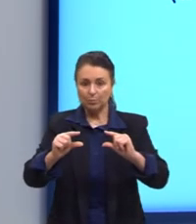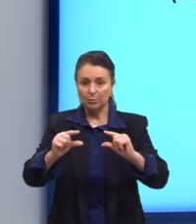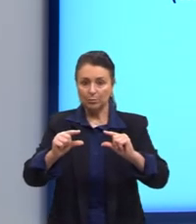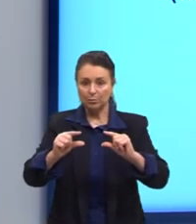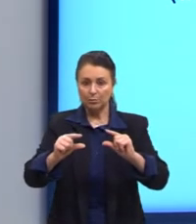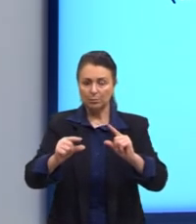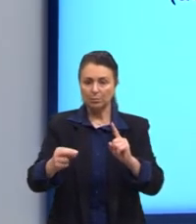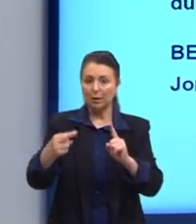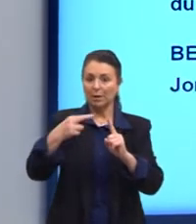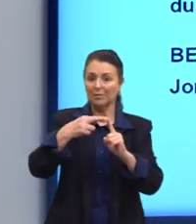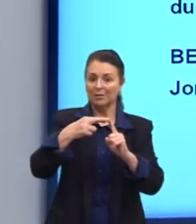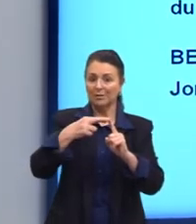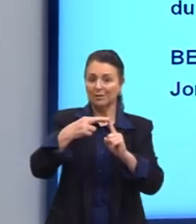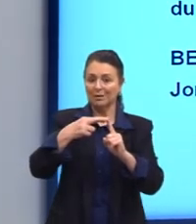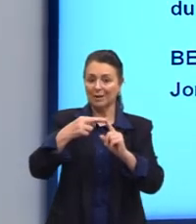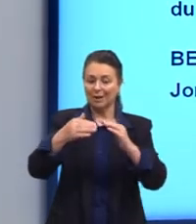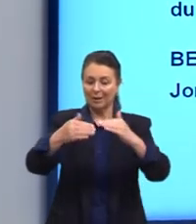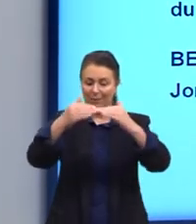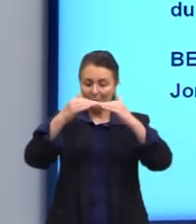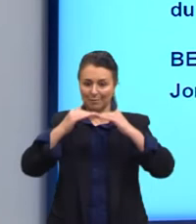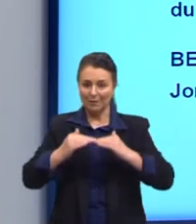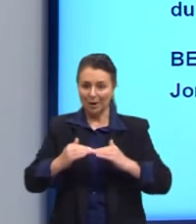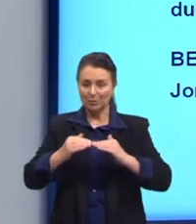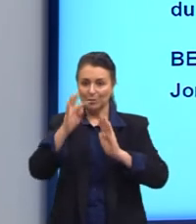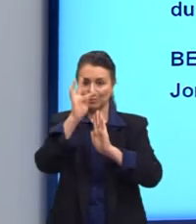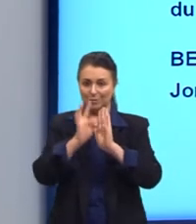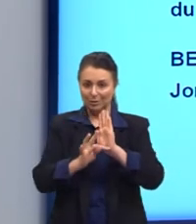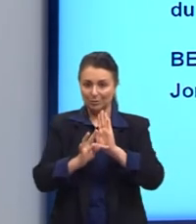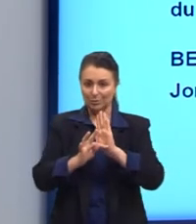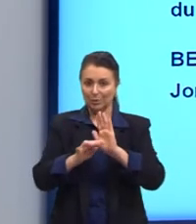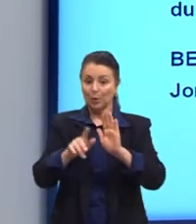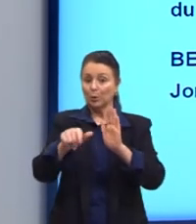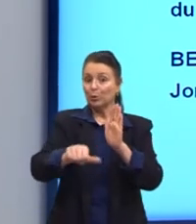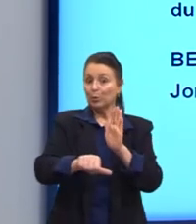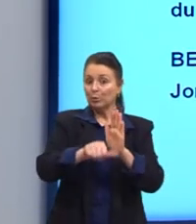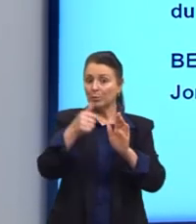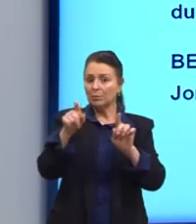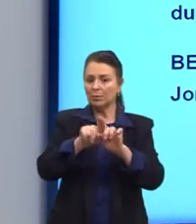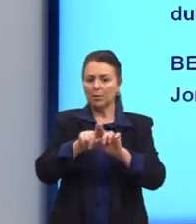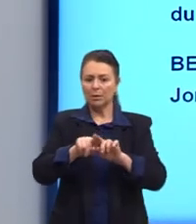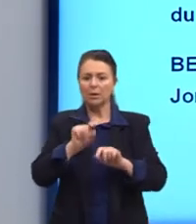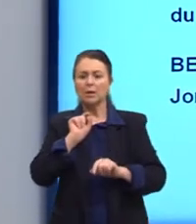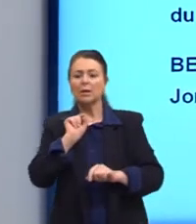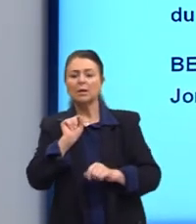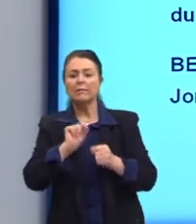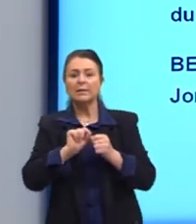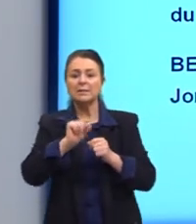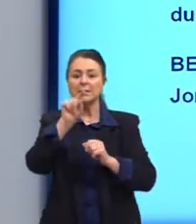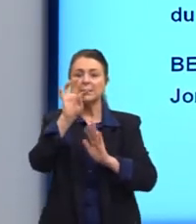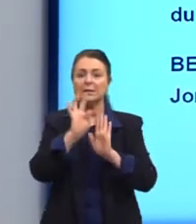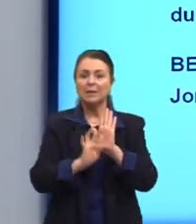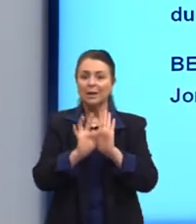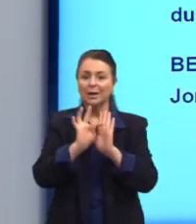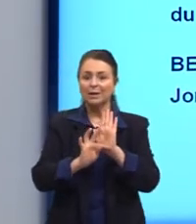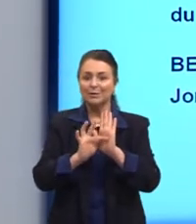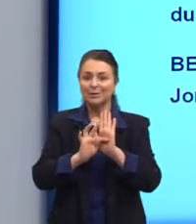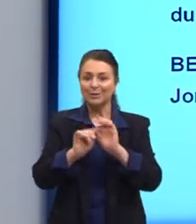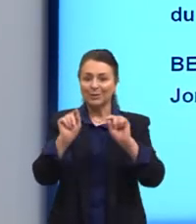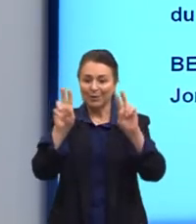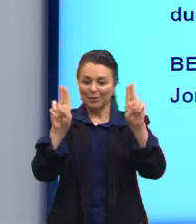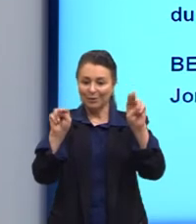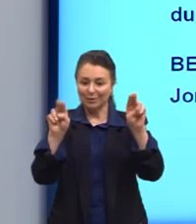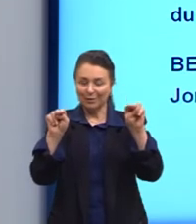então aqui ó no primeiro texto eu também tenho a referência Da onde saiu esse texto ele é um trecho né